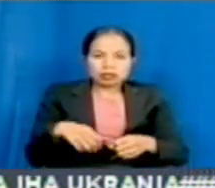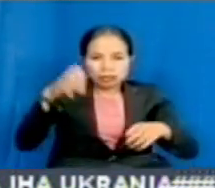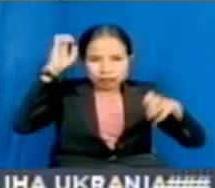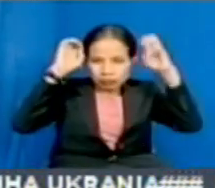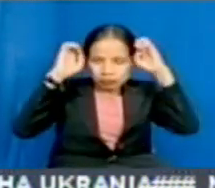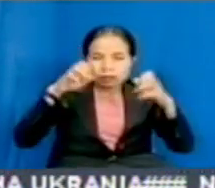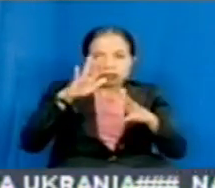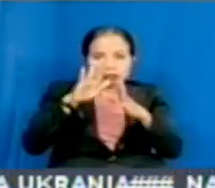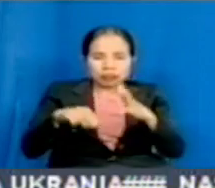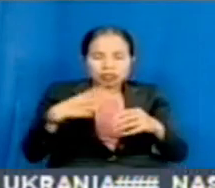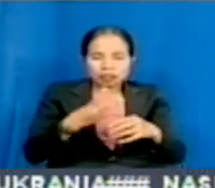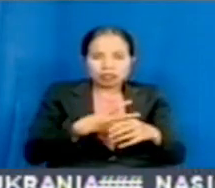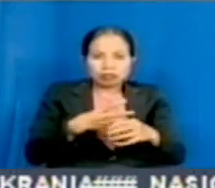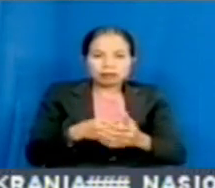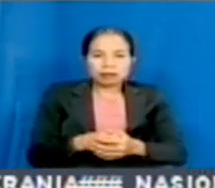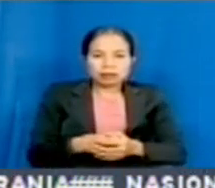tempo, não a minha